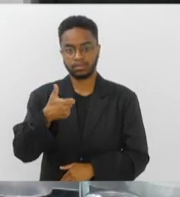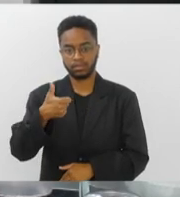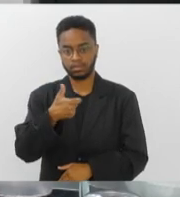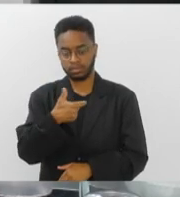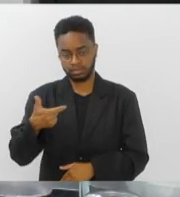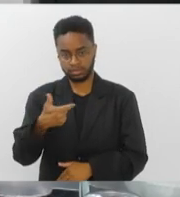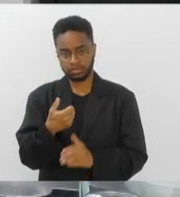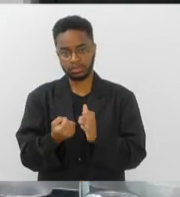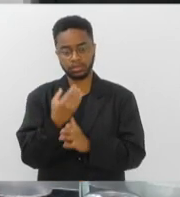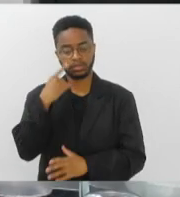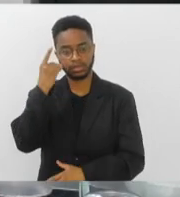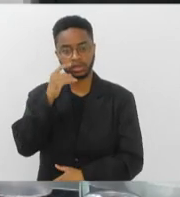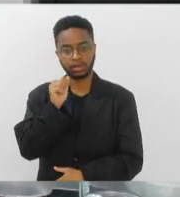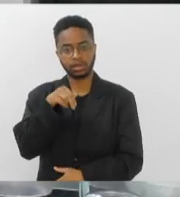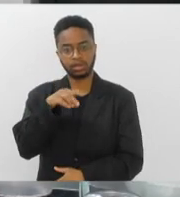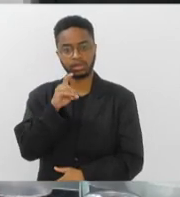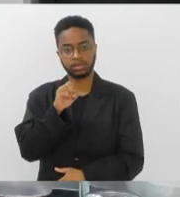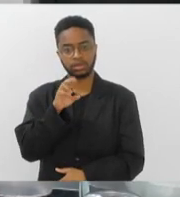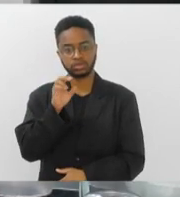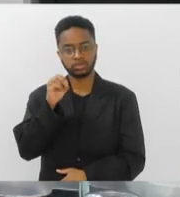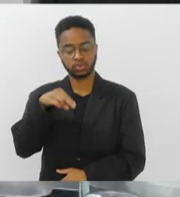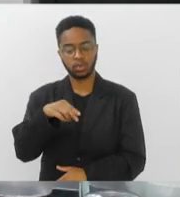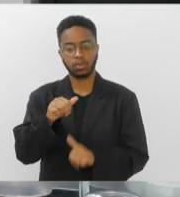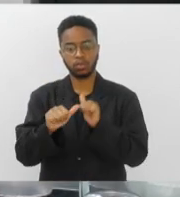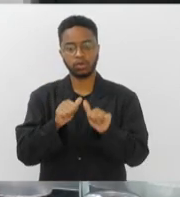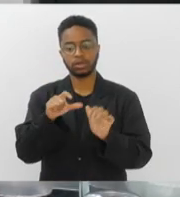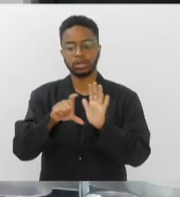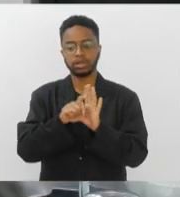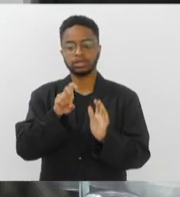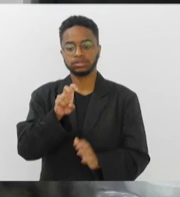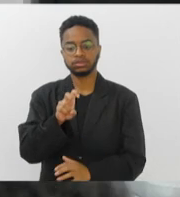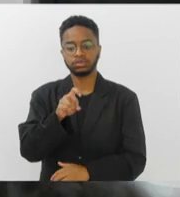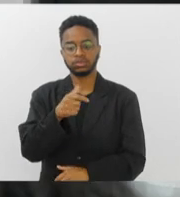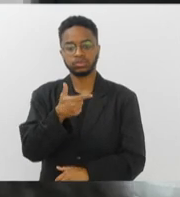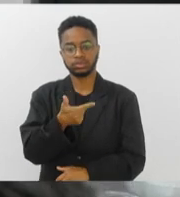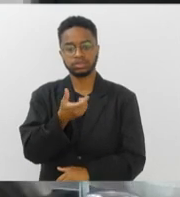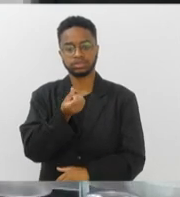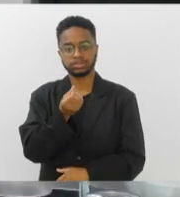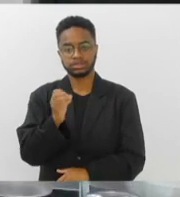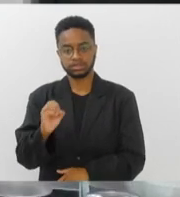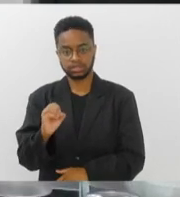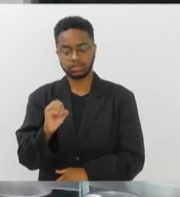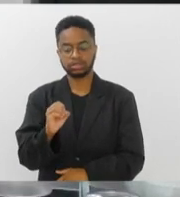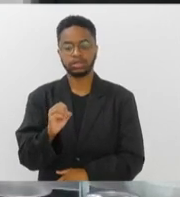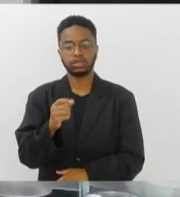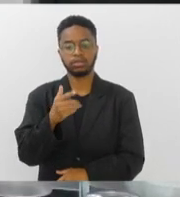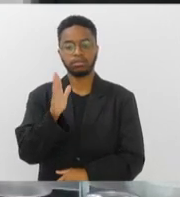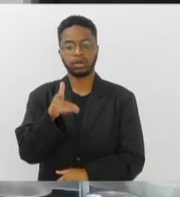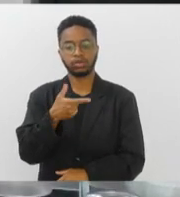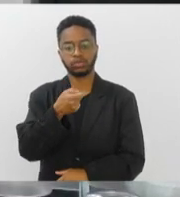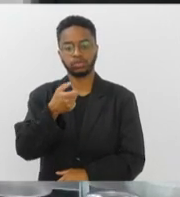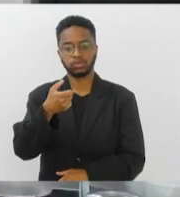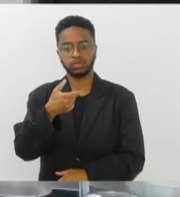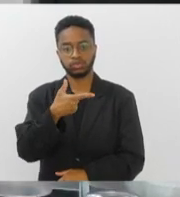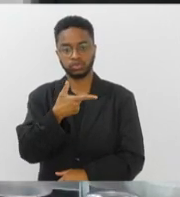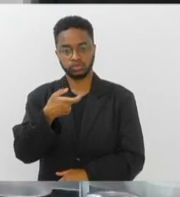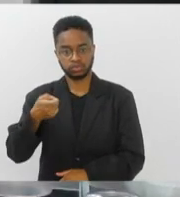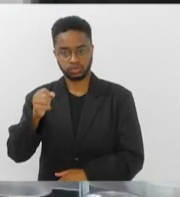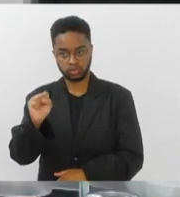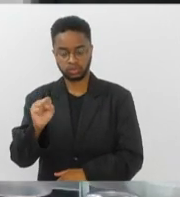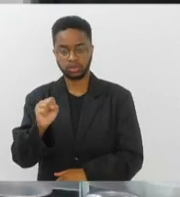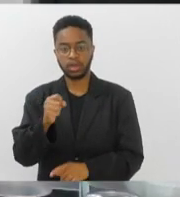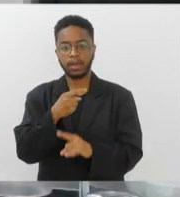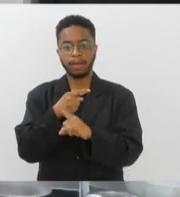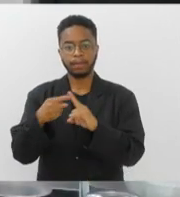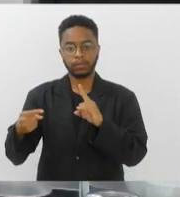Anderson Moraes, que altera a lei 5.260, de 11 de junho de 2008, para vedar privilégio previdenciário aos cidadãos